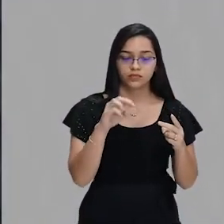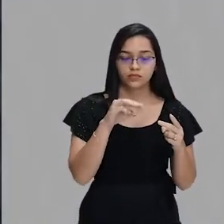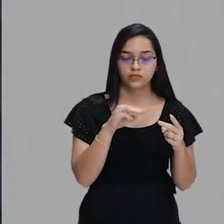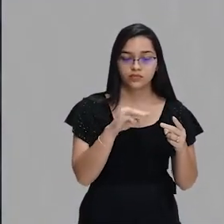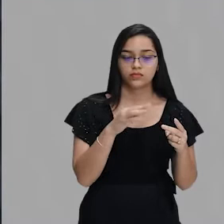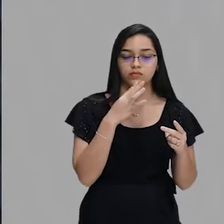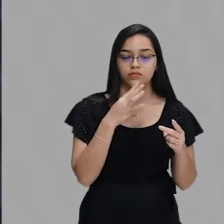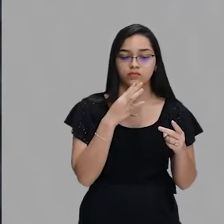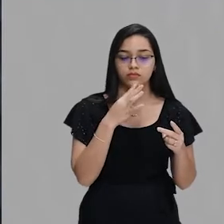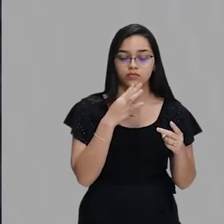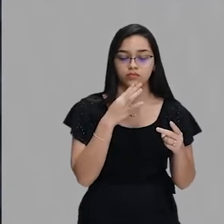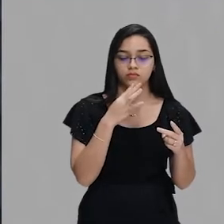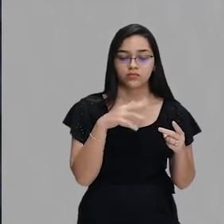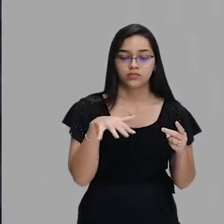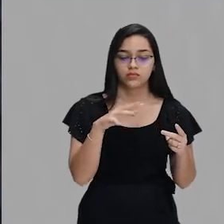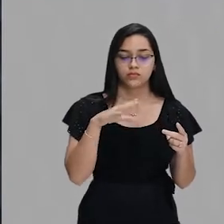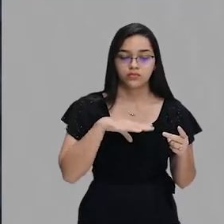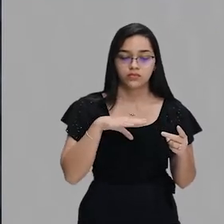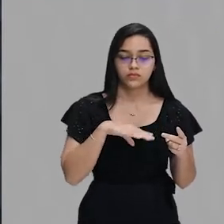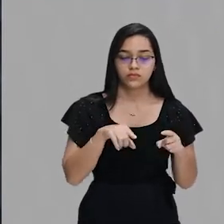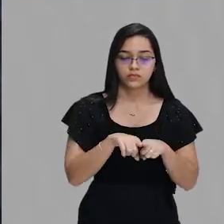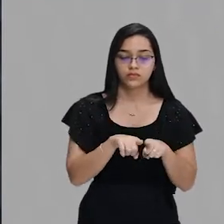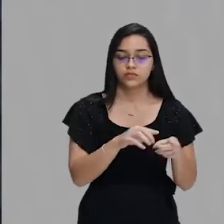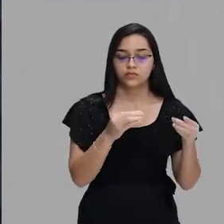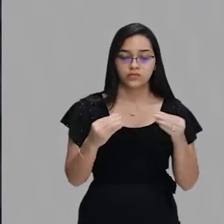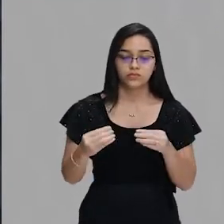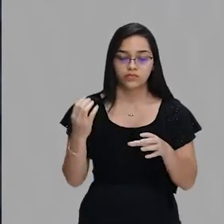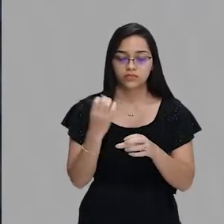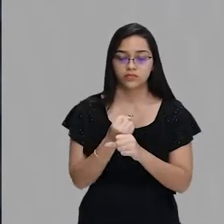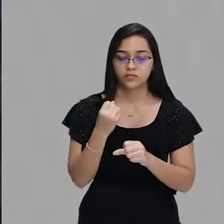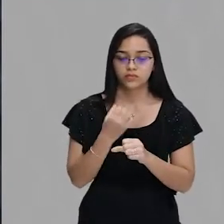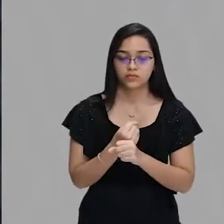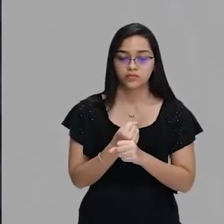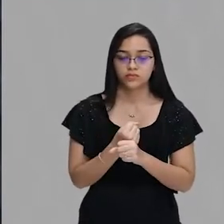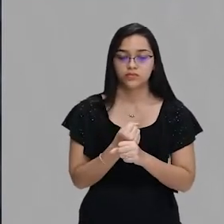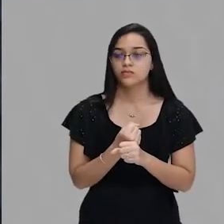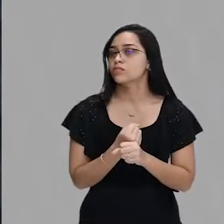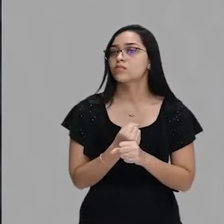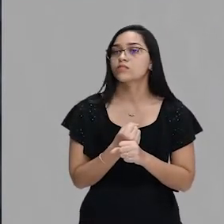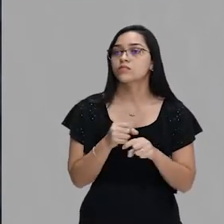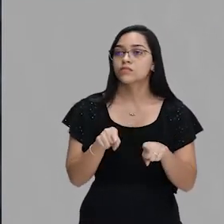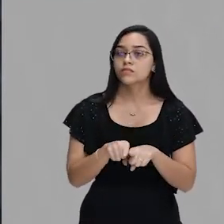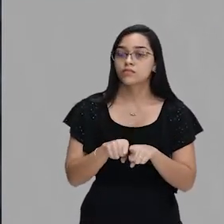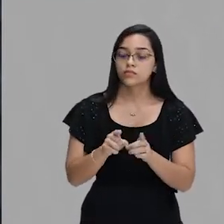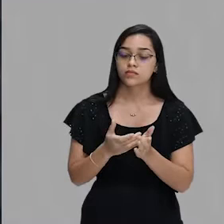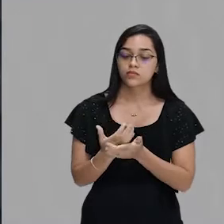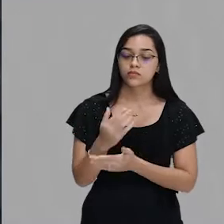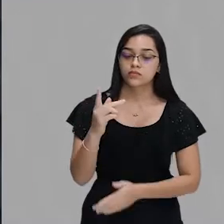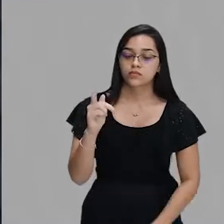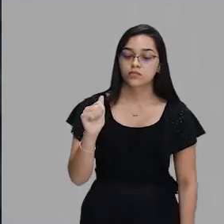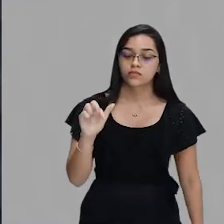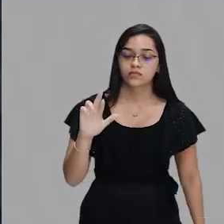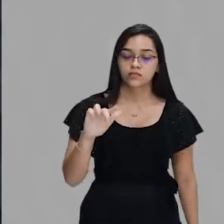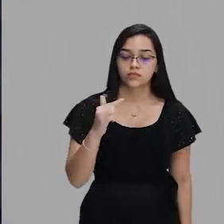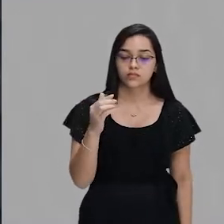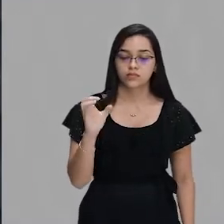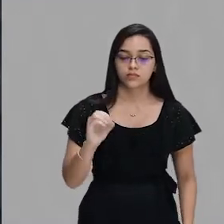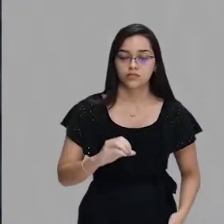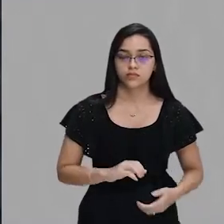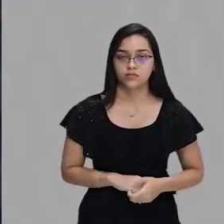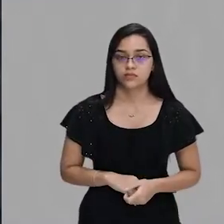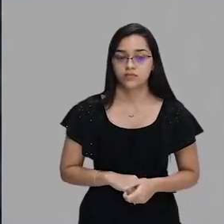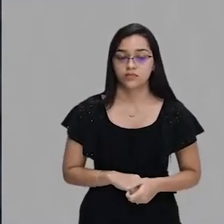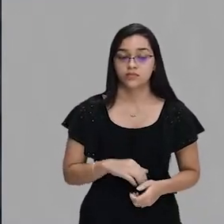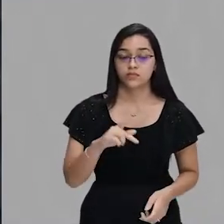matemática, português e conhecimentos gerais. Ele me dá a média, a mediana e dá o desvio padrão. No Paulo,